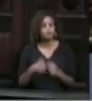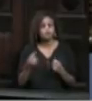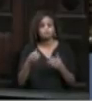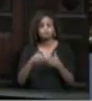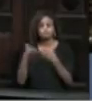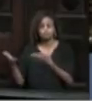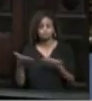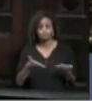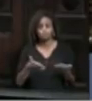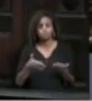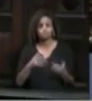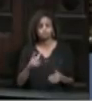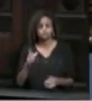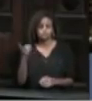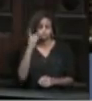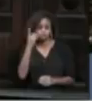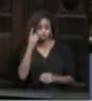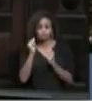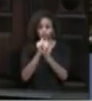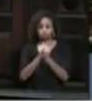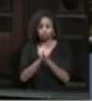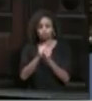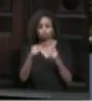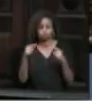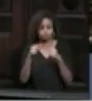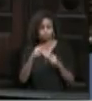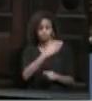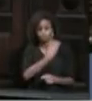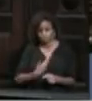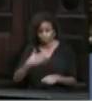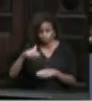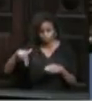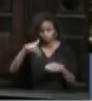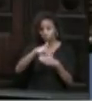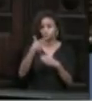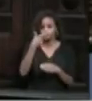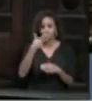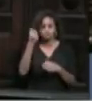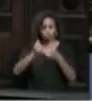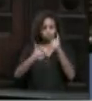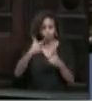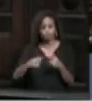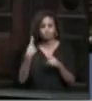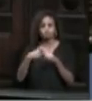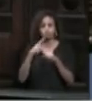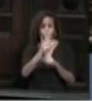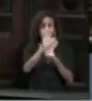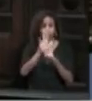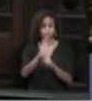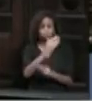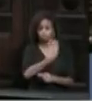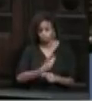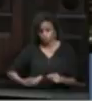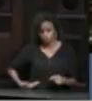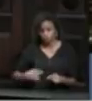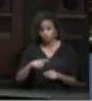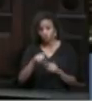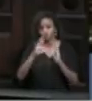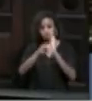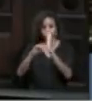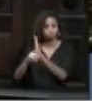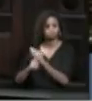para defender esse governo. Não só vote e se esconda, mas vote e diga por que está defendendo um governo formado por criminosos.